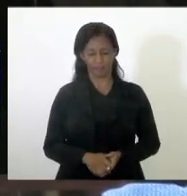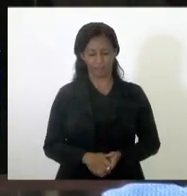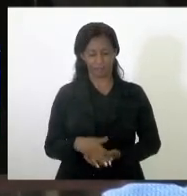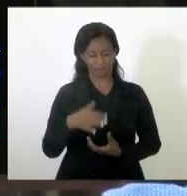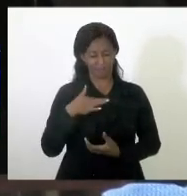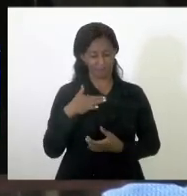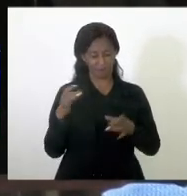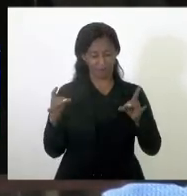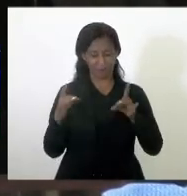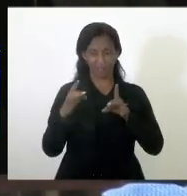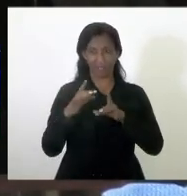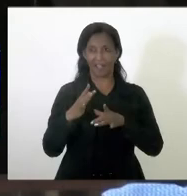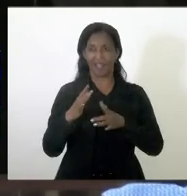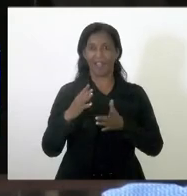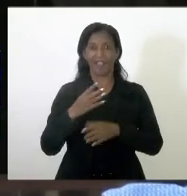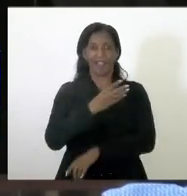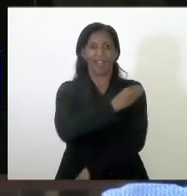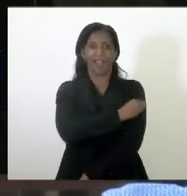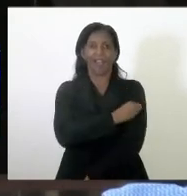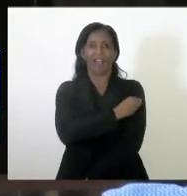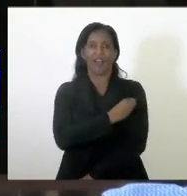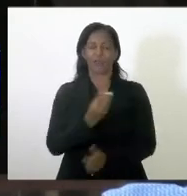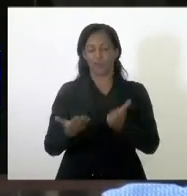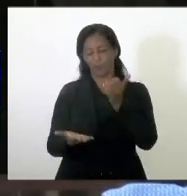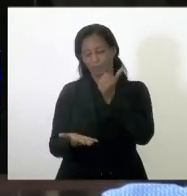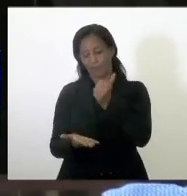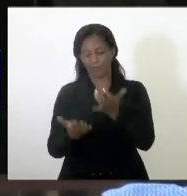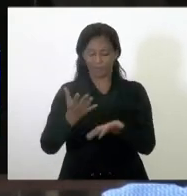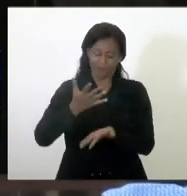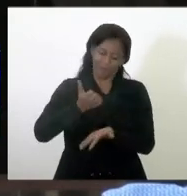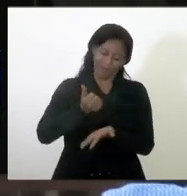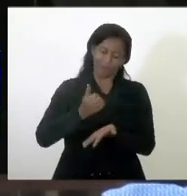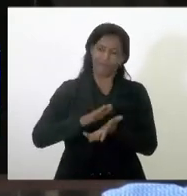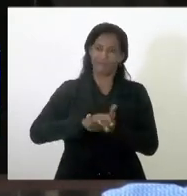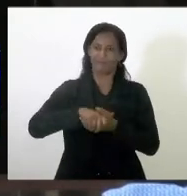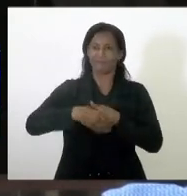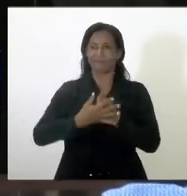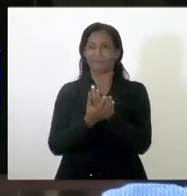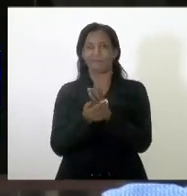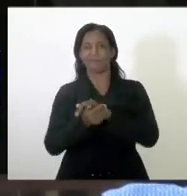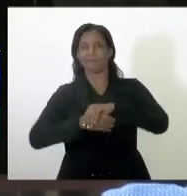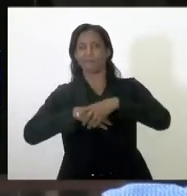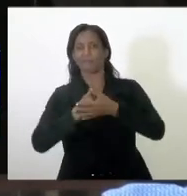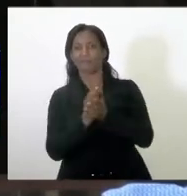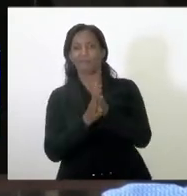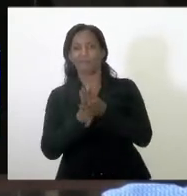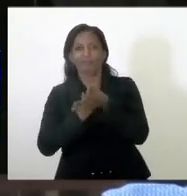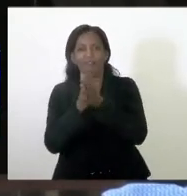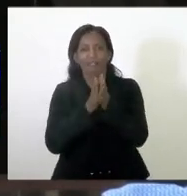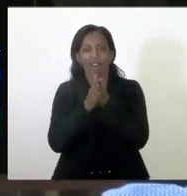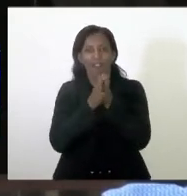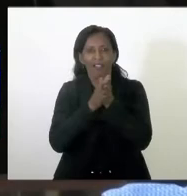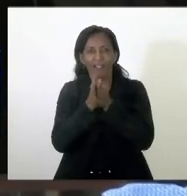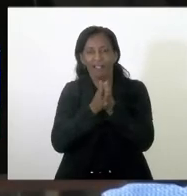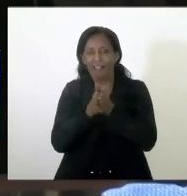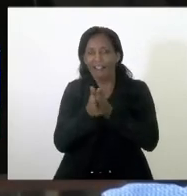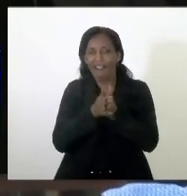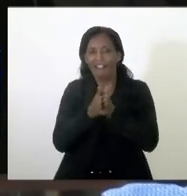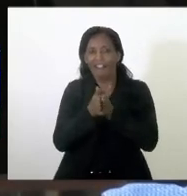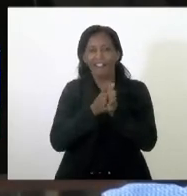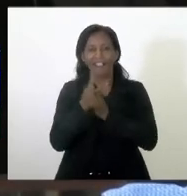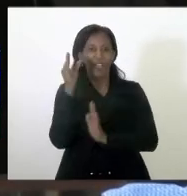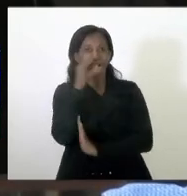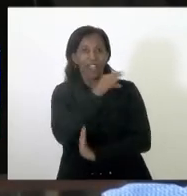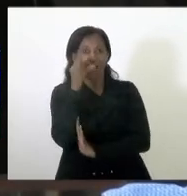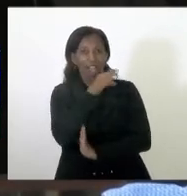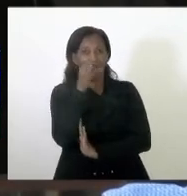acabei de passar álcool, deputado Alan, aqui na mão, mas é para esquentar a mão, porque o álcool